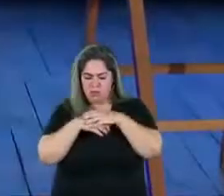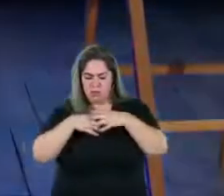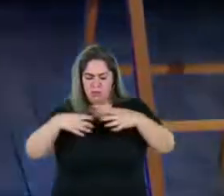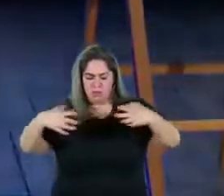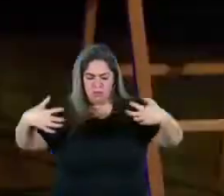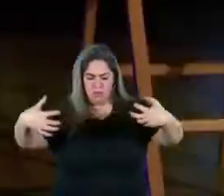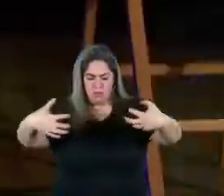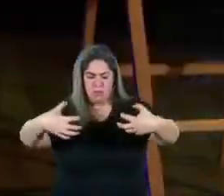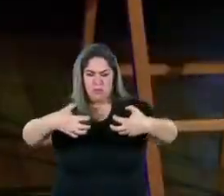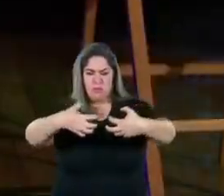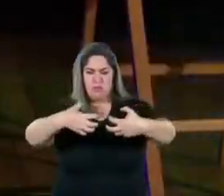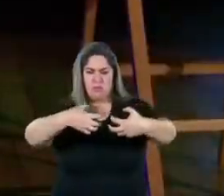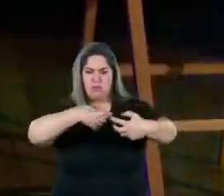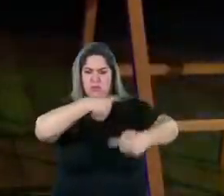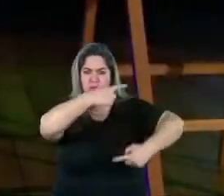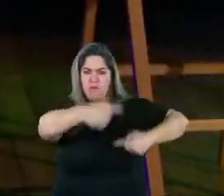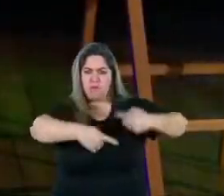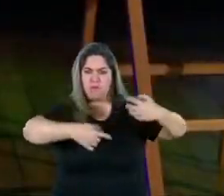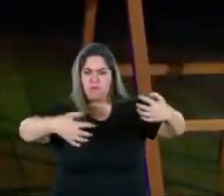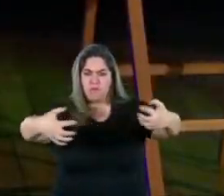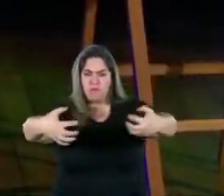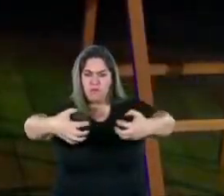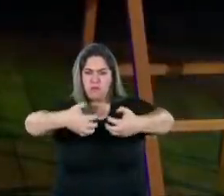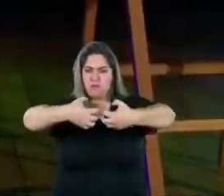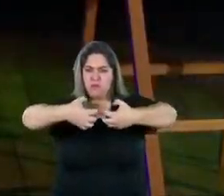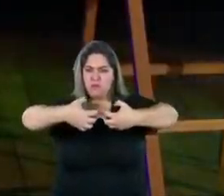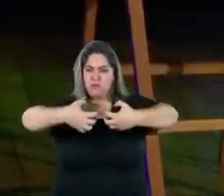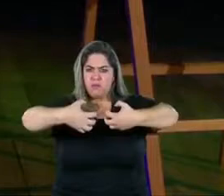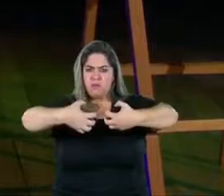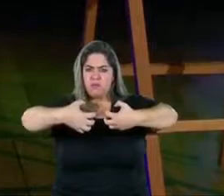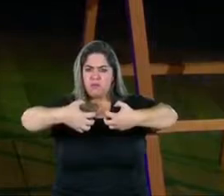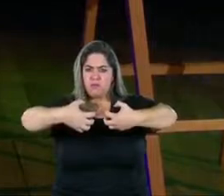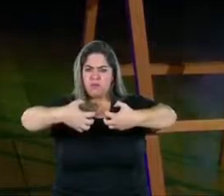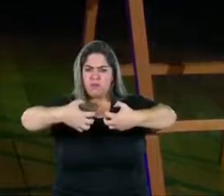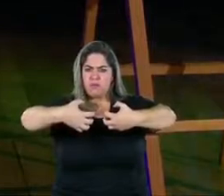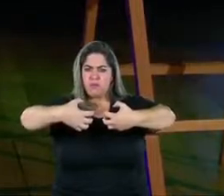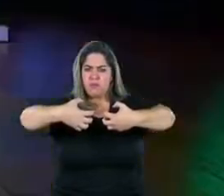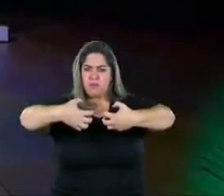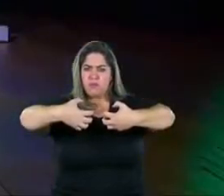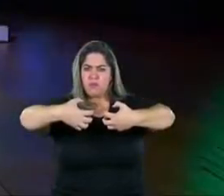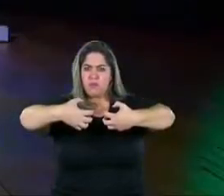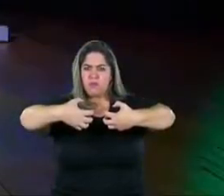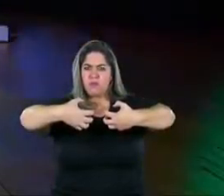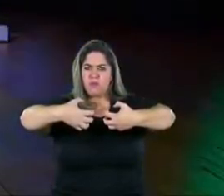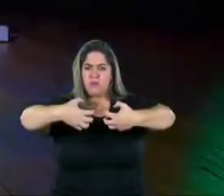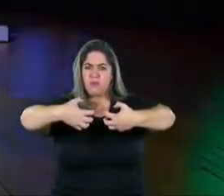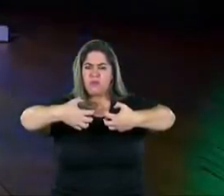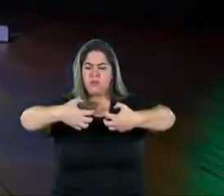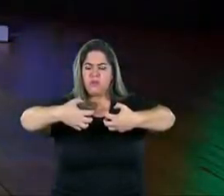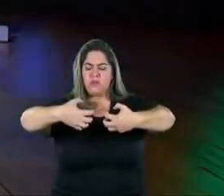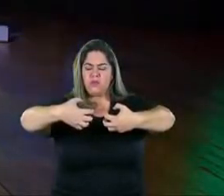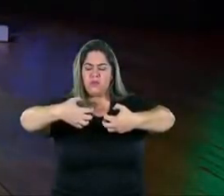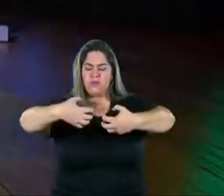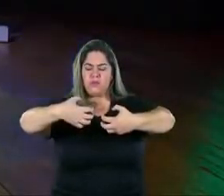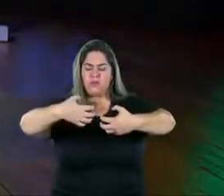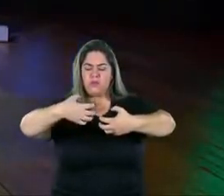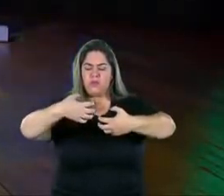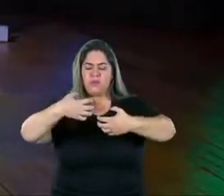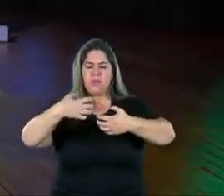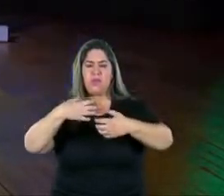de automóvel. O gorila nusou. Um enorme vazio de